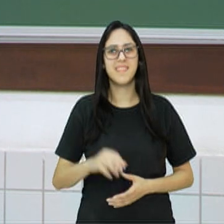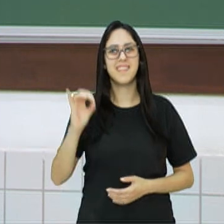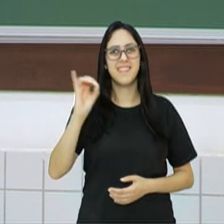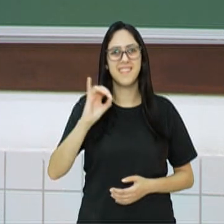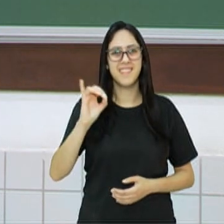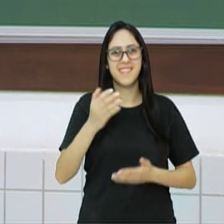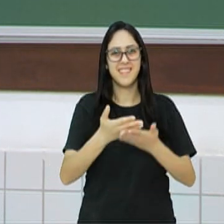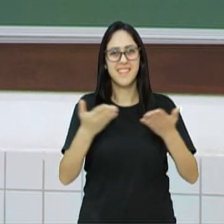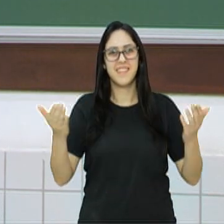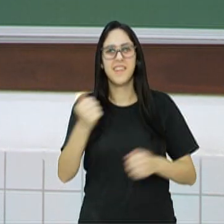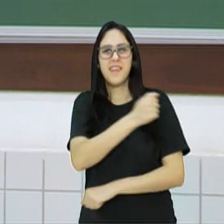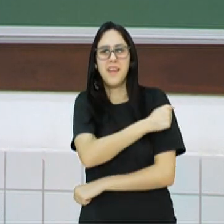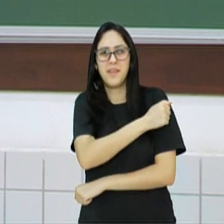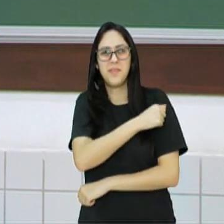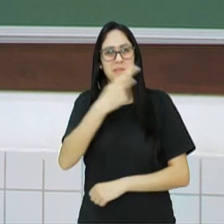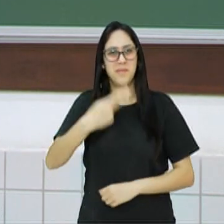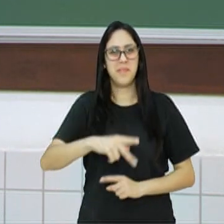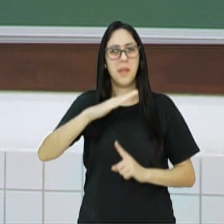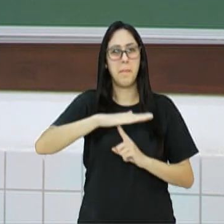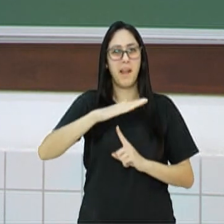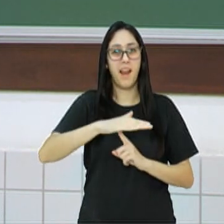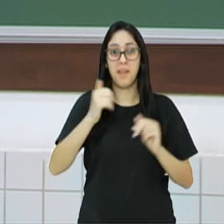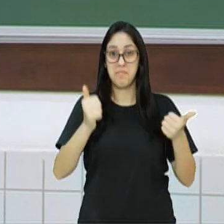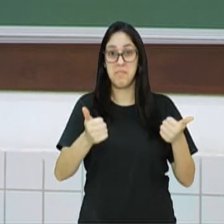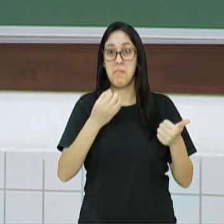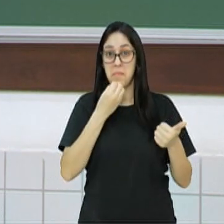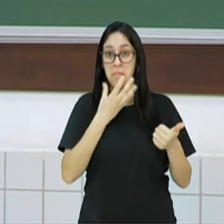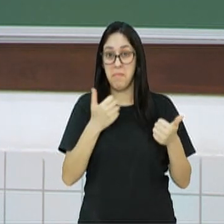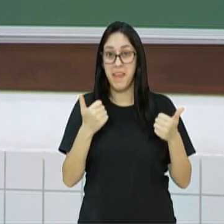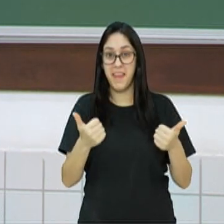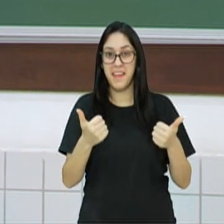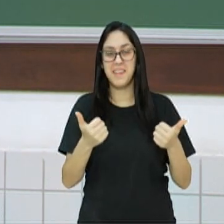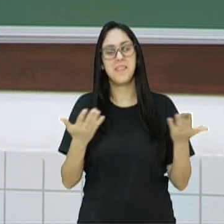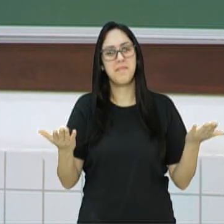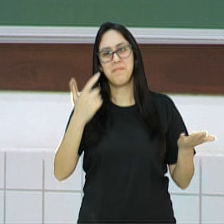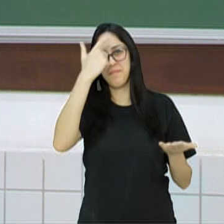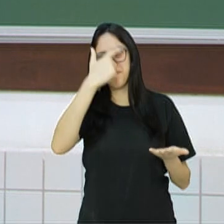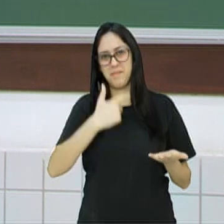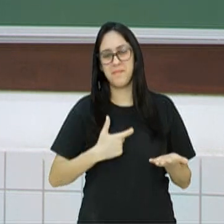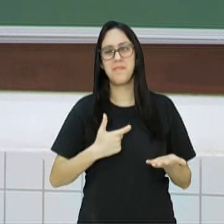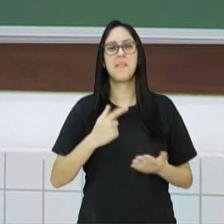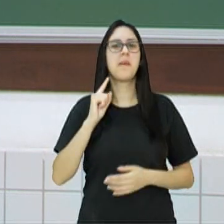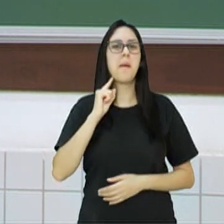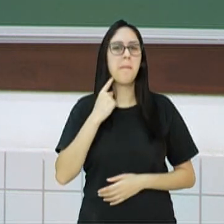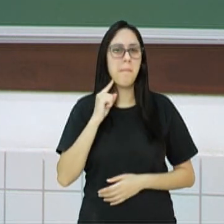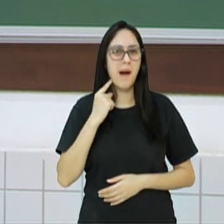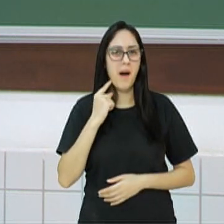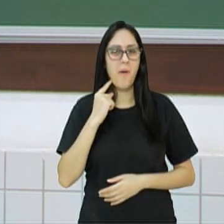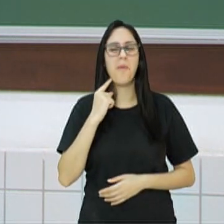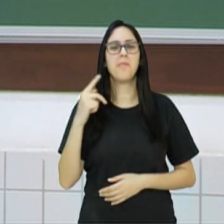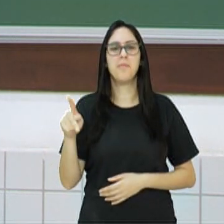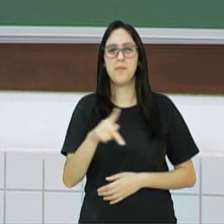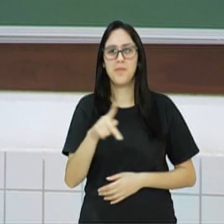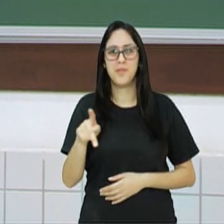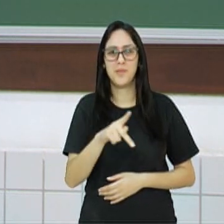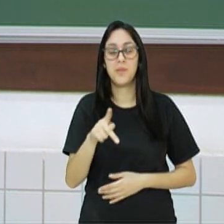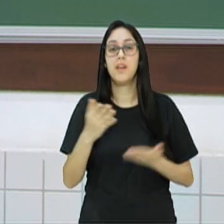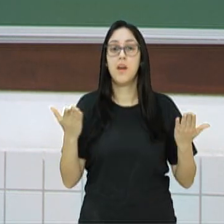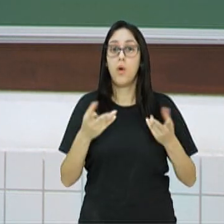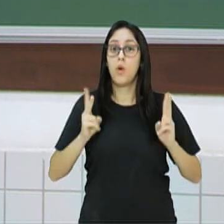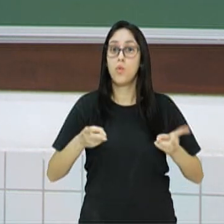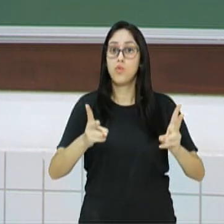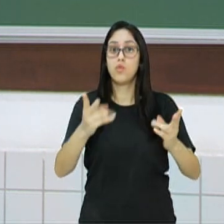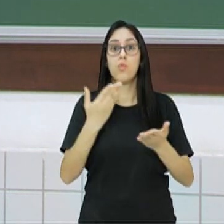Olá, alunos e alunas do Estado do Paraná, tudo bem com vocês? Eu novamente aqui, professor Paulo Brito, a gente dando continuidade às nossas aulas